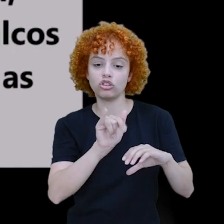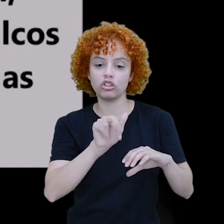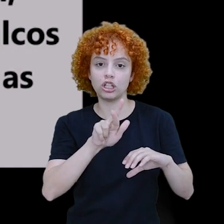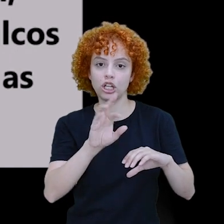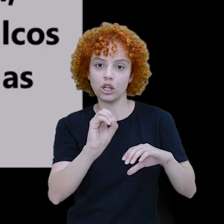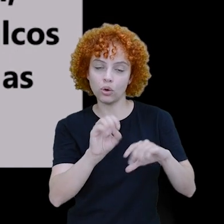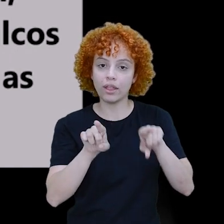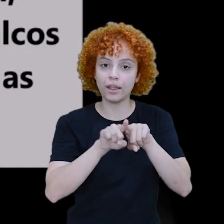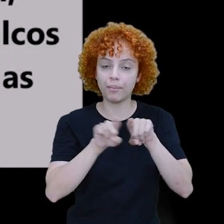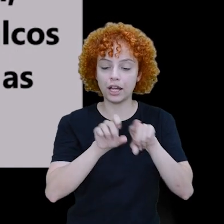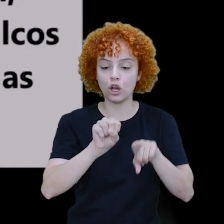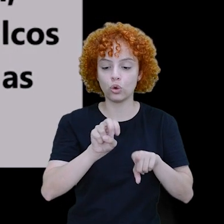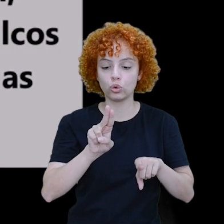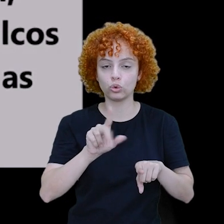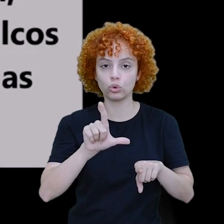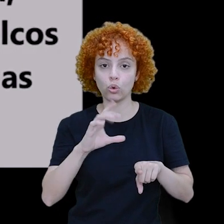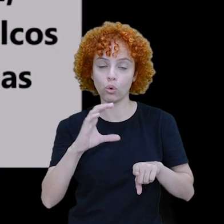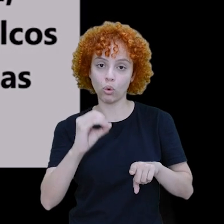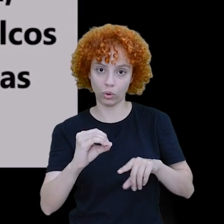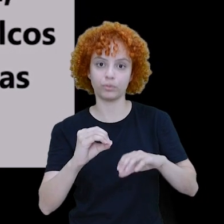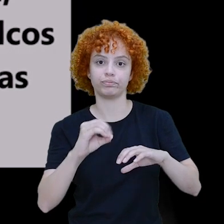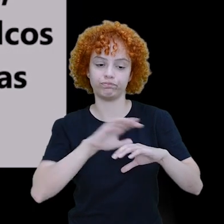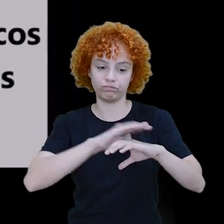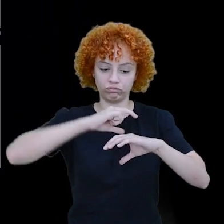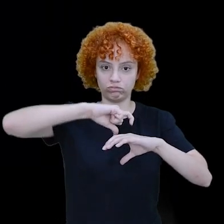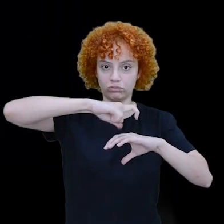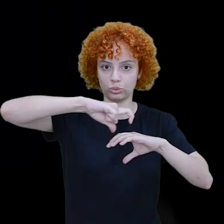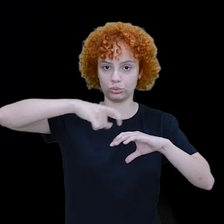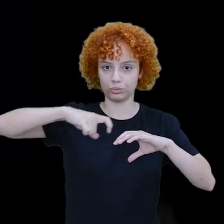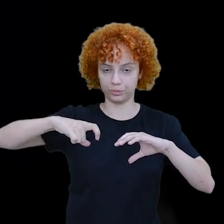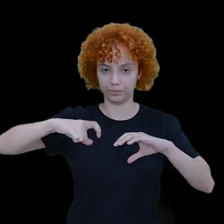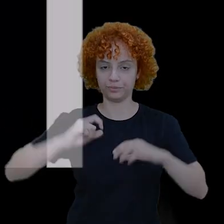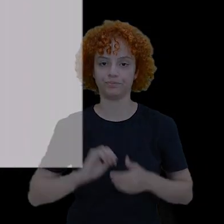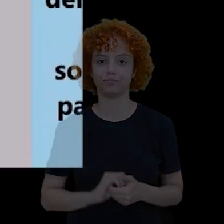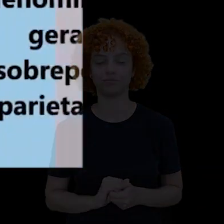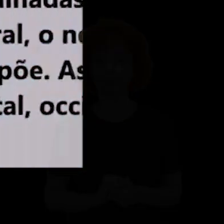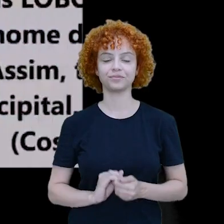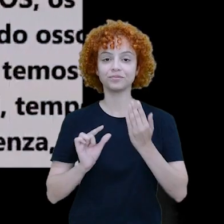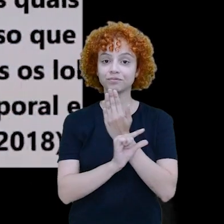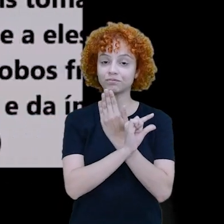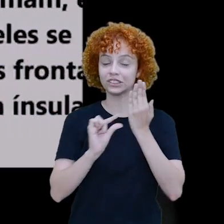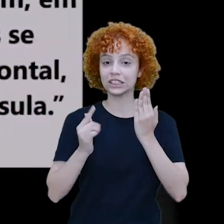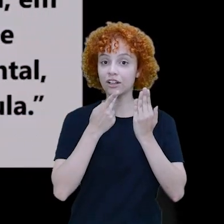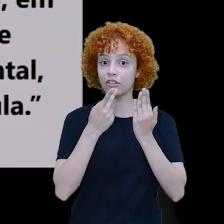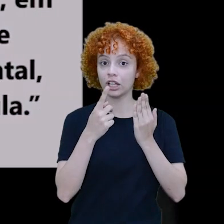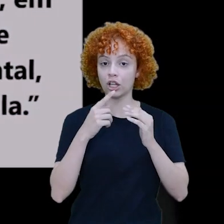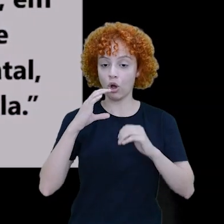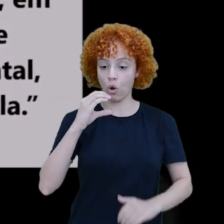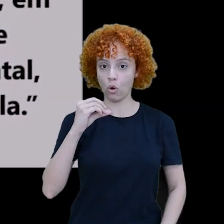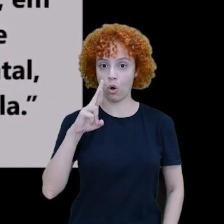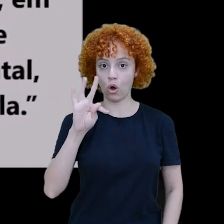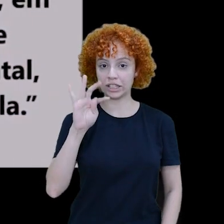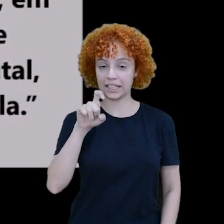ou giros e sulcos, cujos maiores são as fissuras. E Cosenza nos diz que o